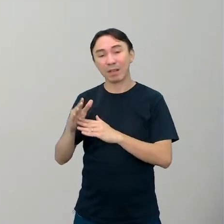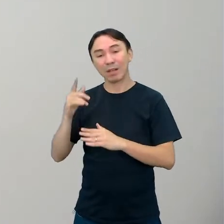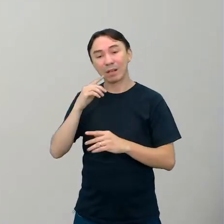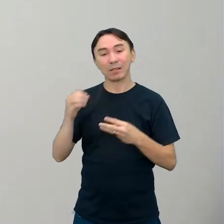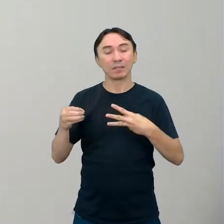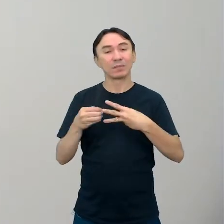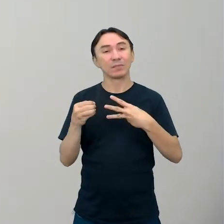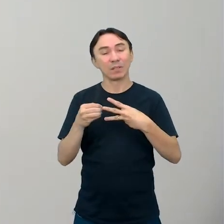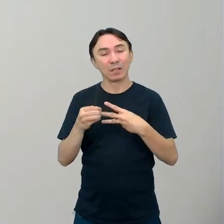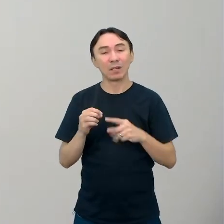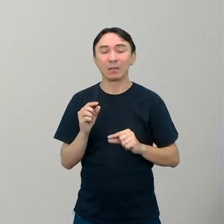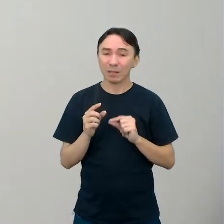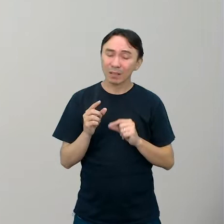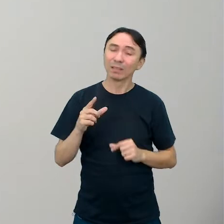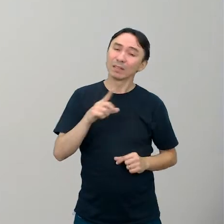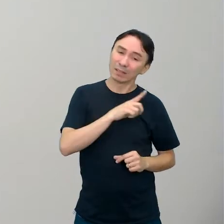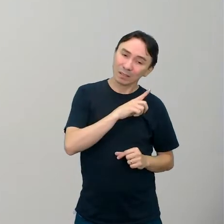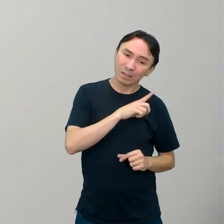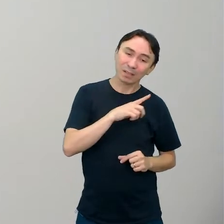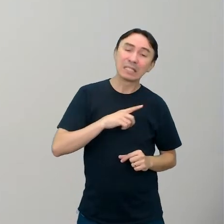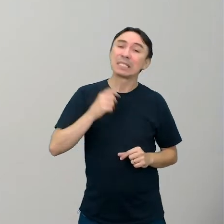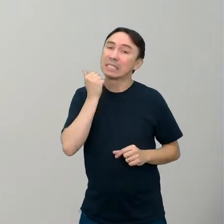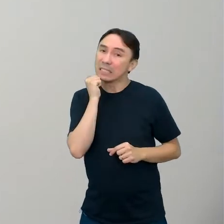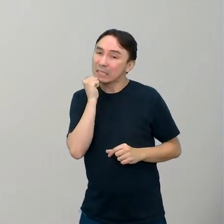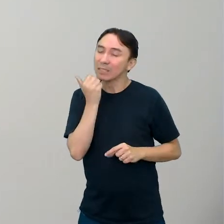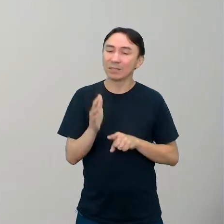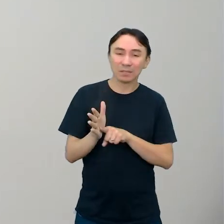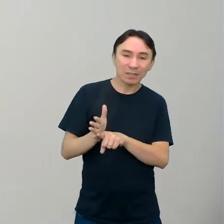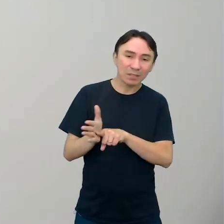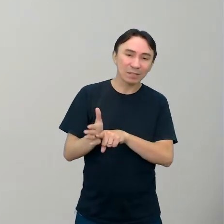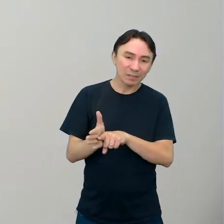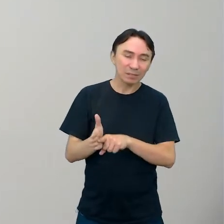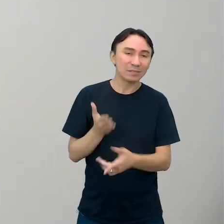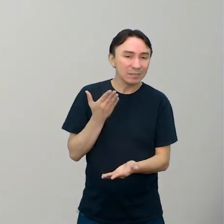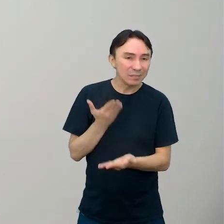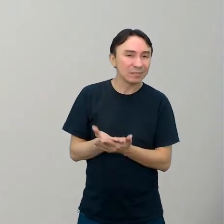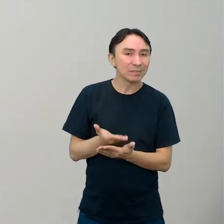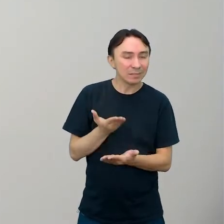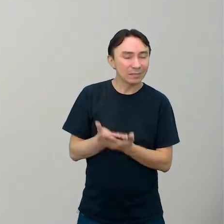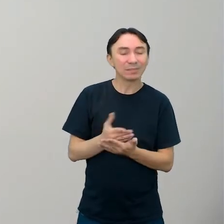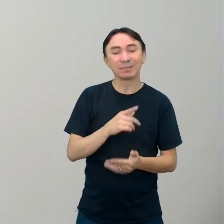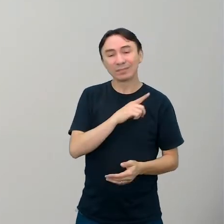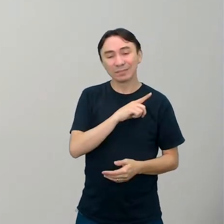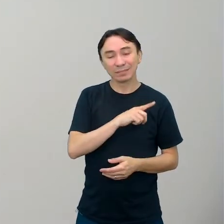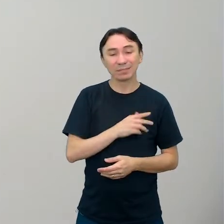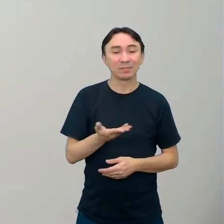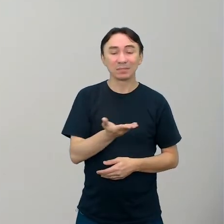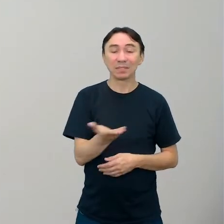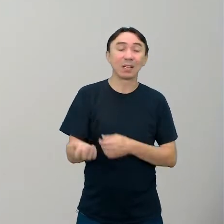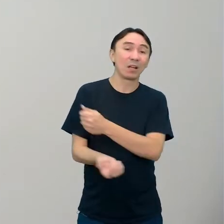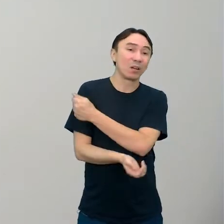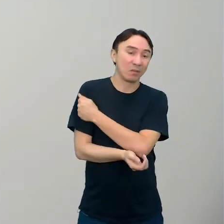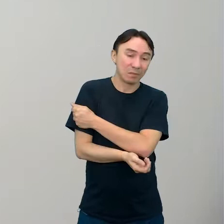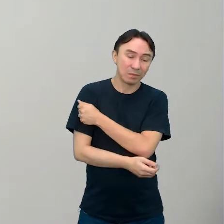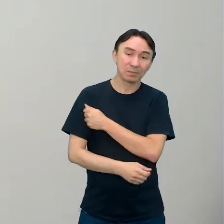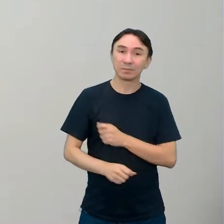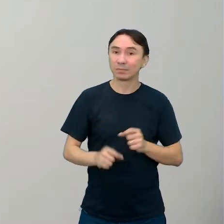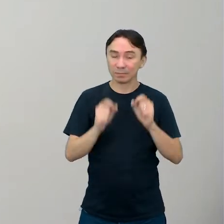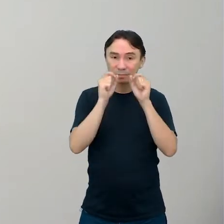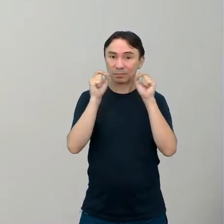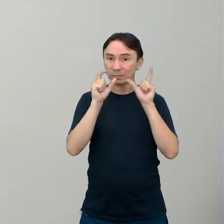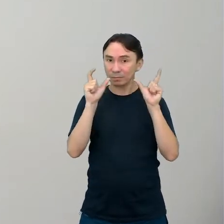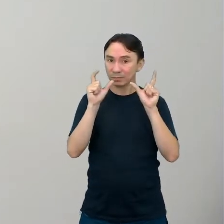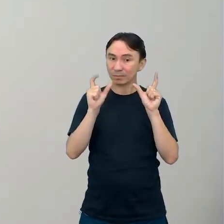investigação científica, Então, isso que é bacana, que os nossos alunos, então, estejam aí bem atentos, que o